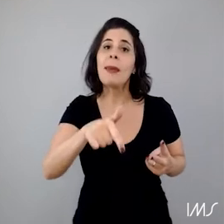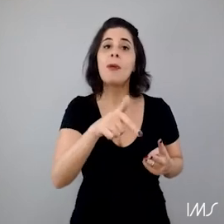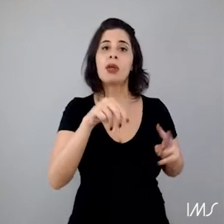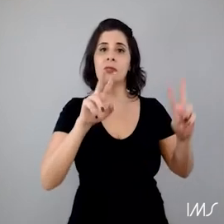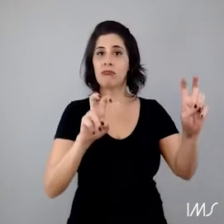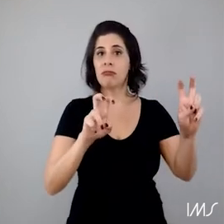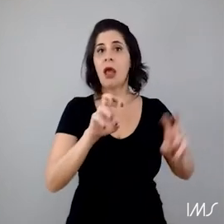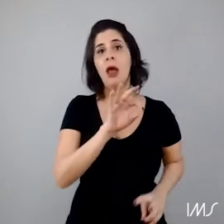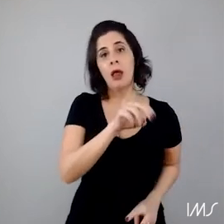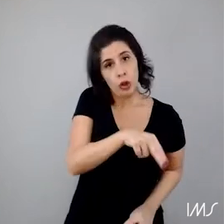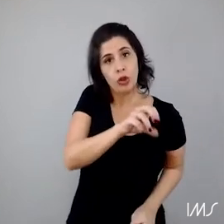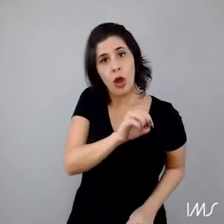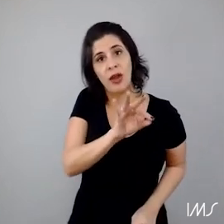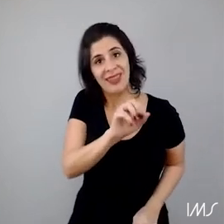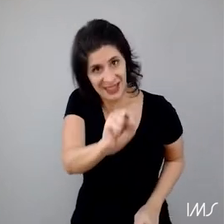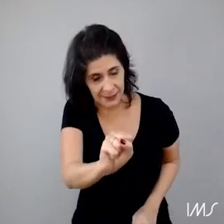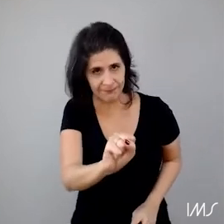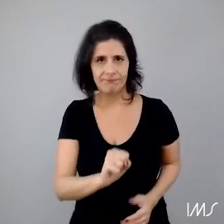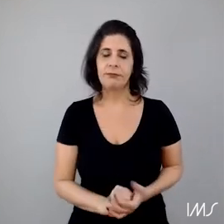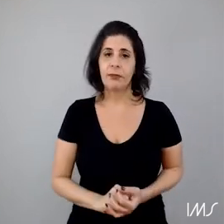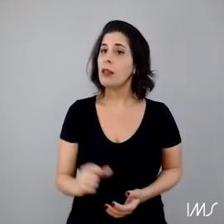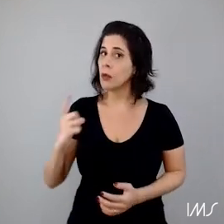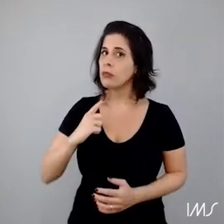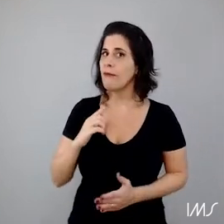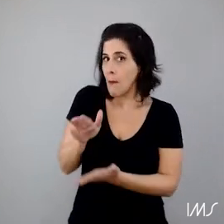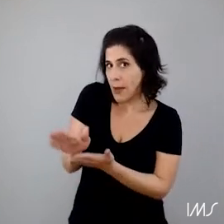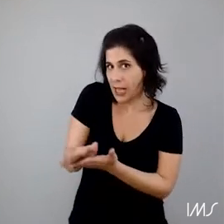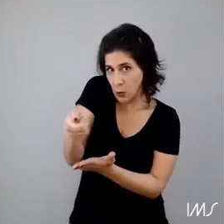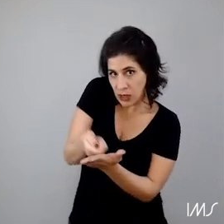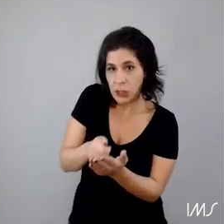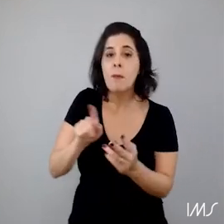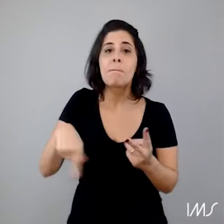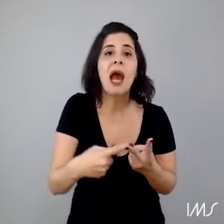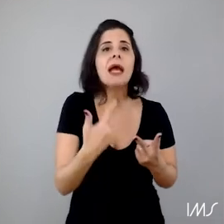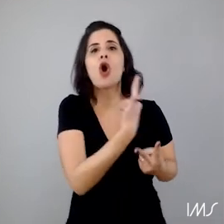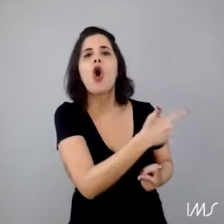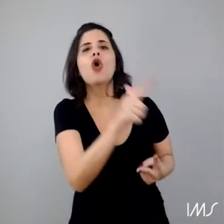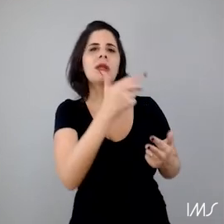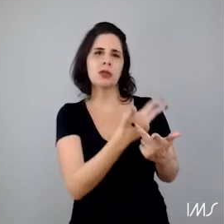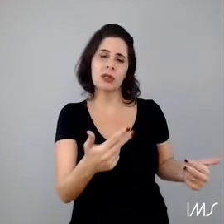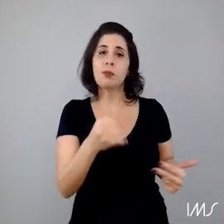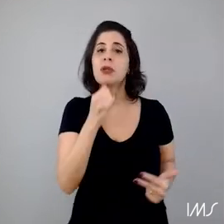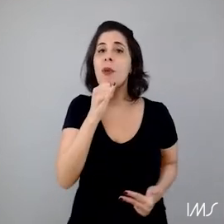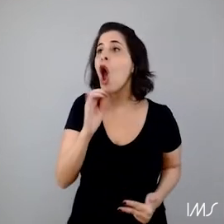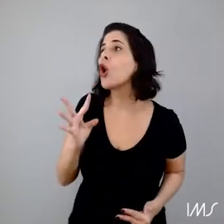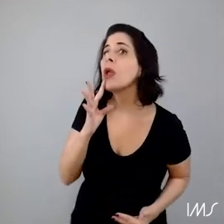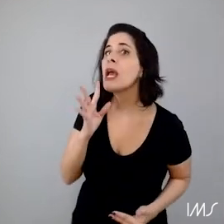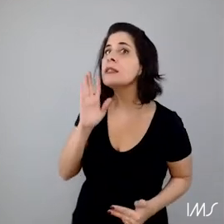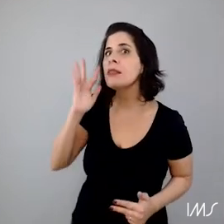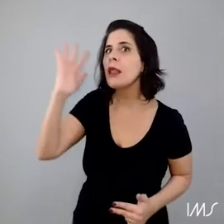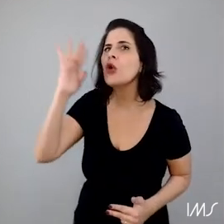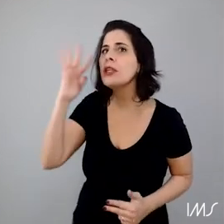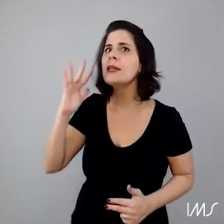ele. Paralelamente, ela é motivada por outras questões. O conhecimento dos clássicos da fotografia, a